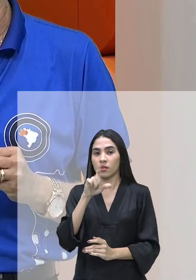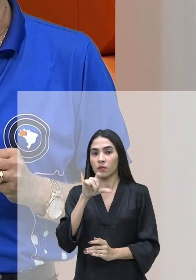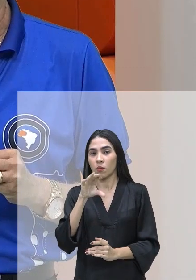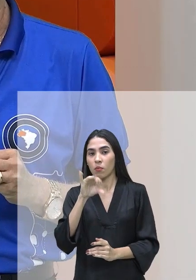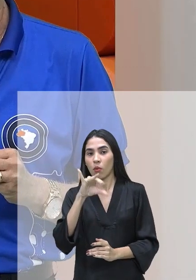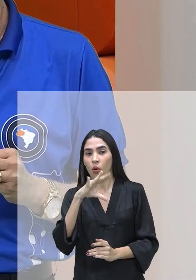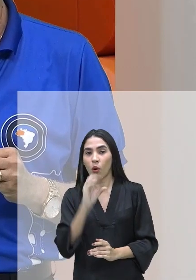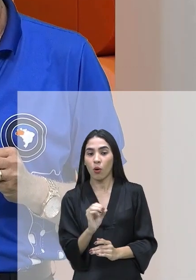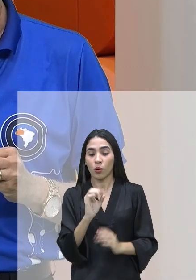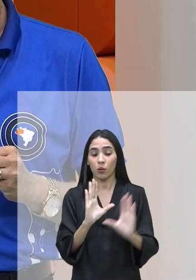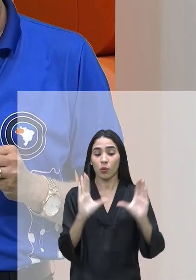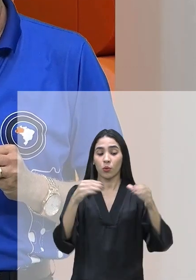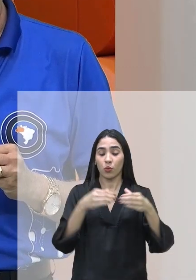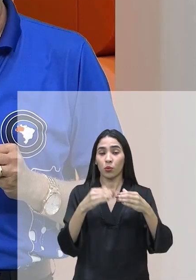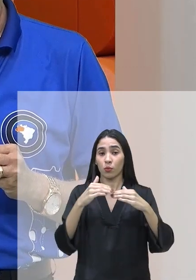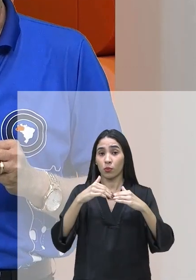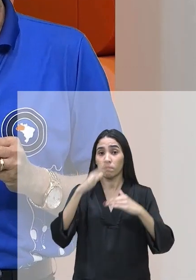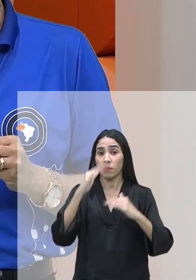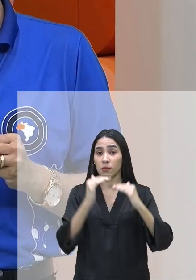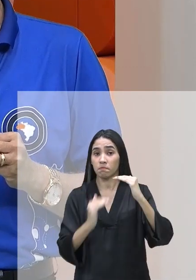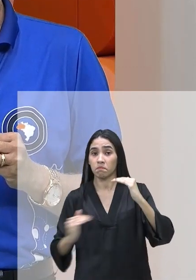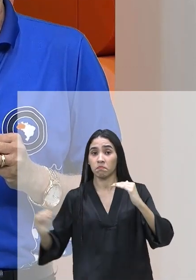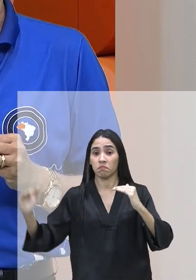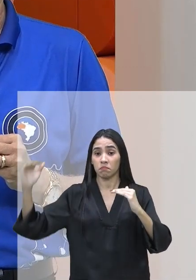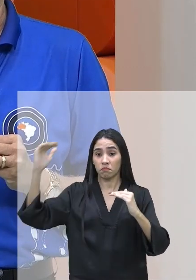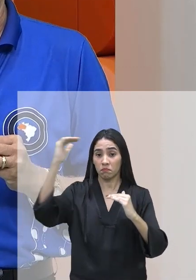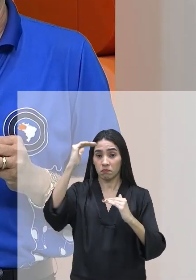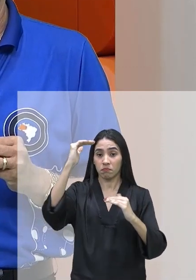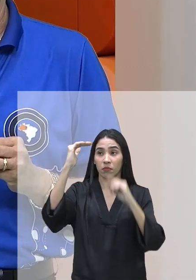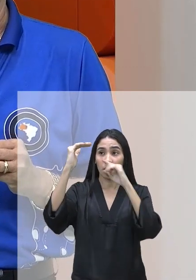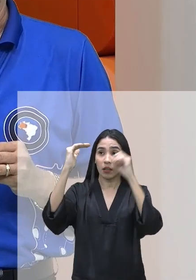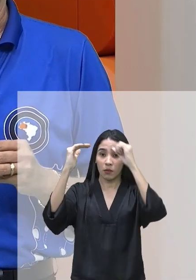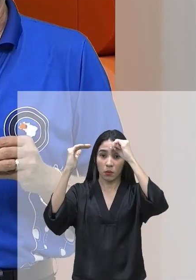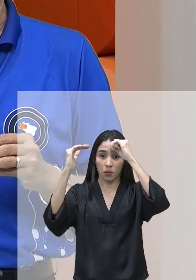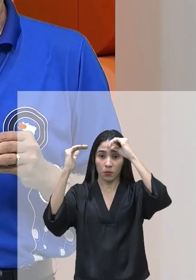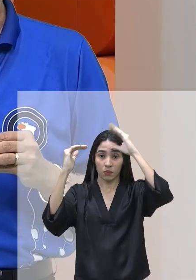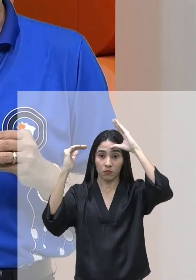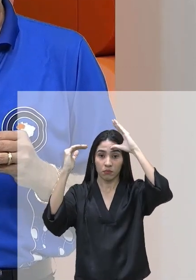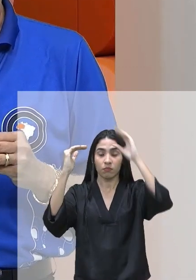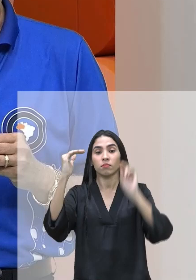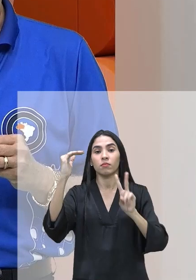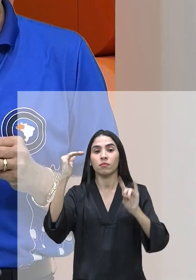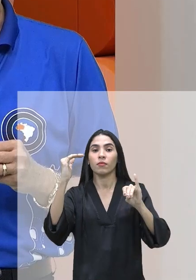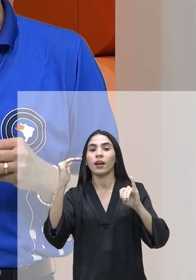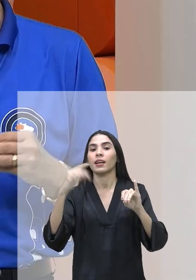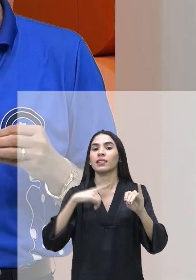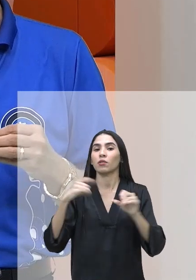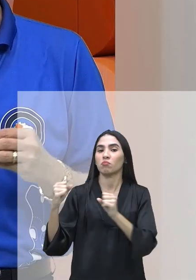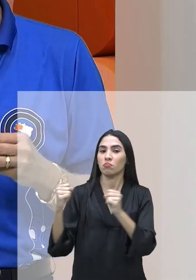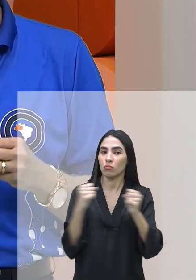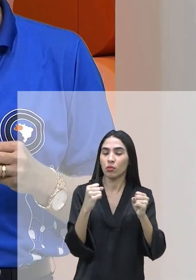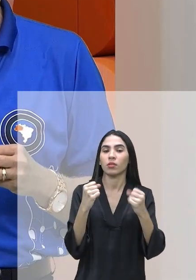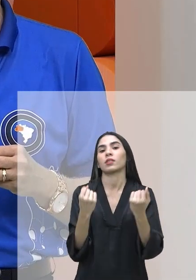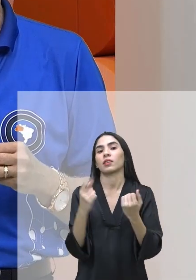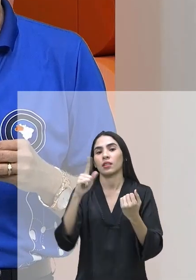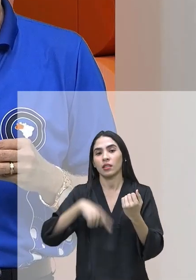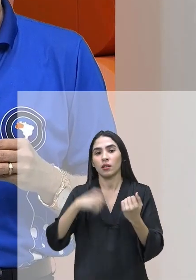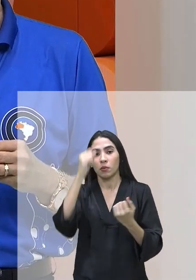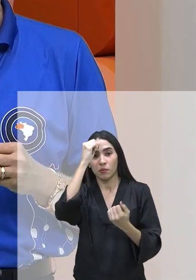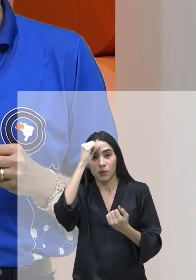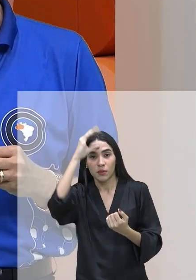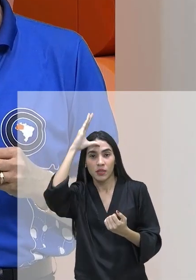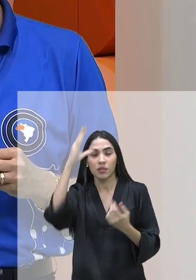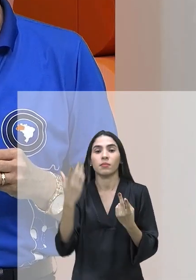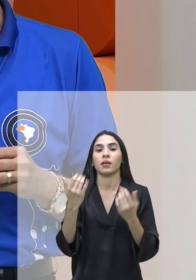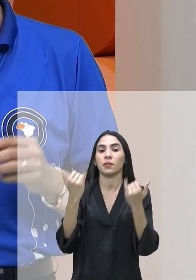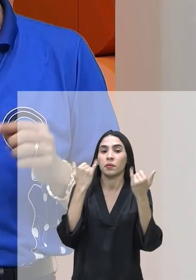mais esclarecida, que tem mais conhecimento, vai deter um poder que é o do conhecimento e